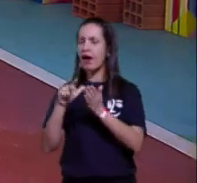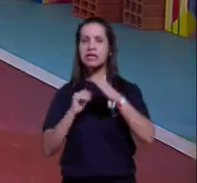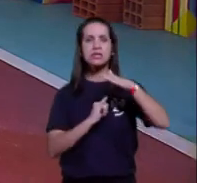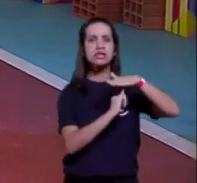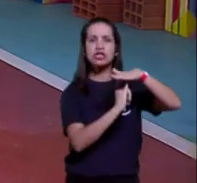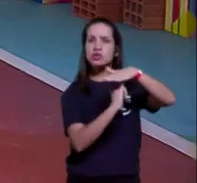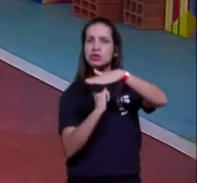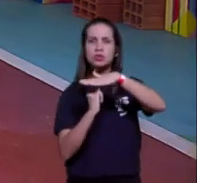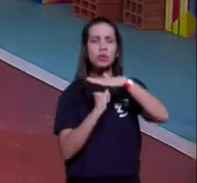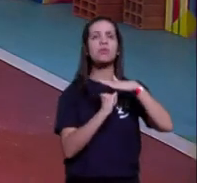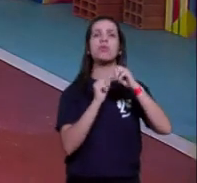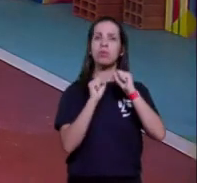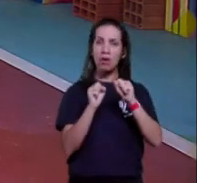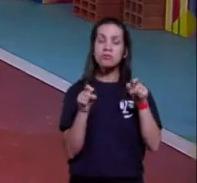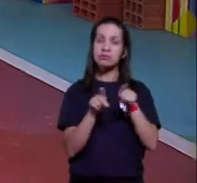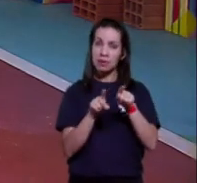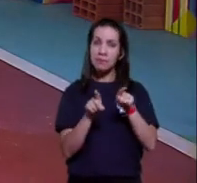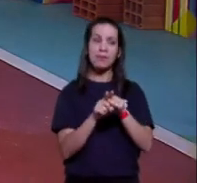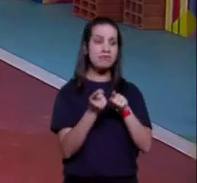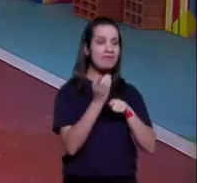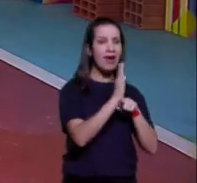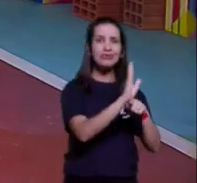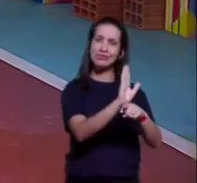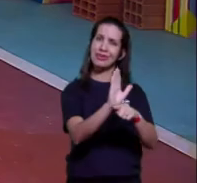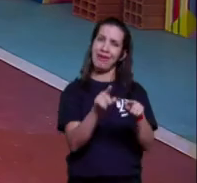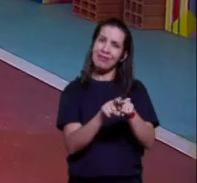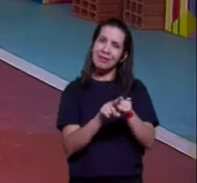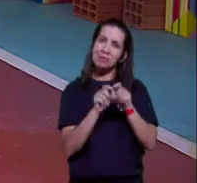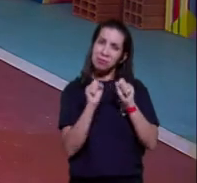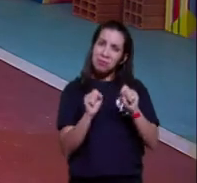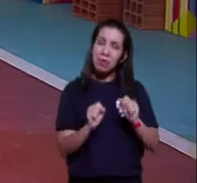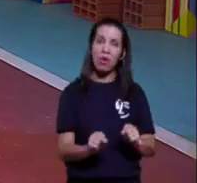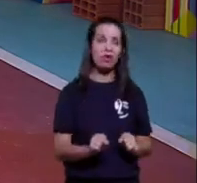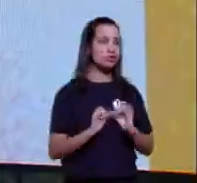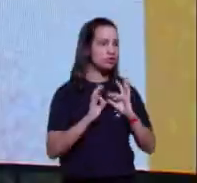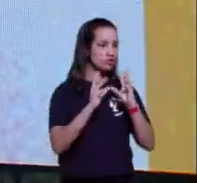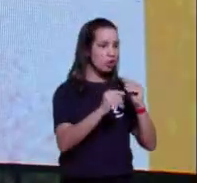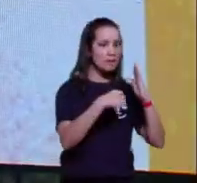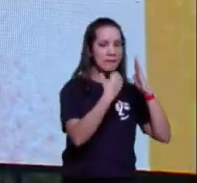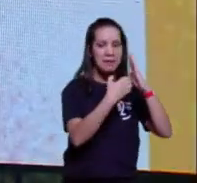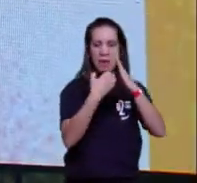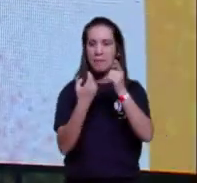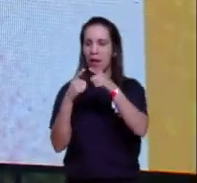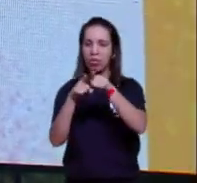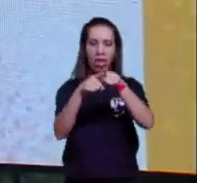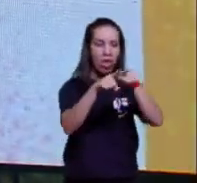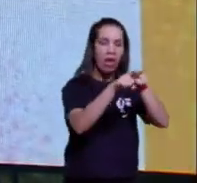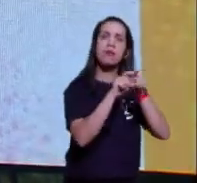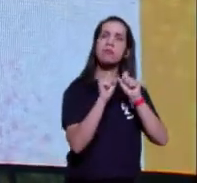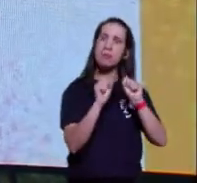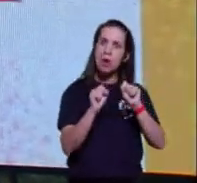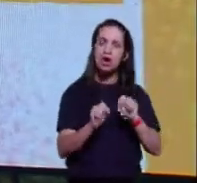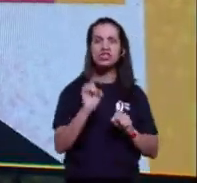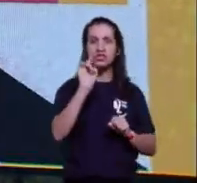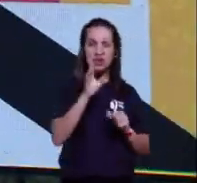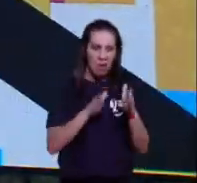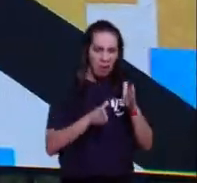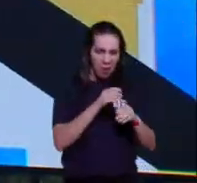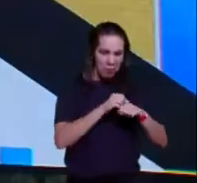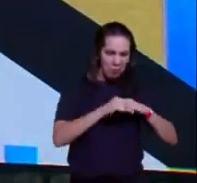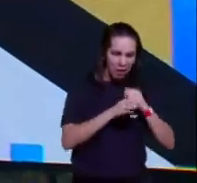autoridades bem maiores que poderiam também estar fazendo isso, porque tem acesso a todas as empresas, né? Não apenas na época de crise, mas